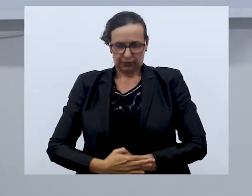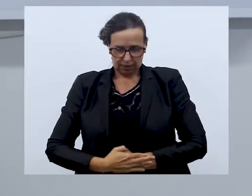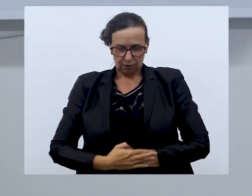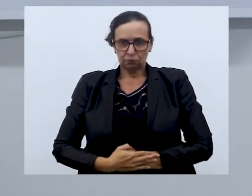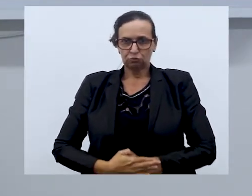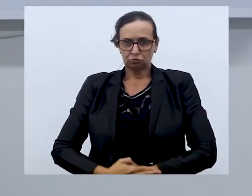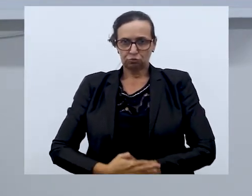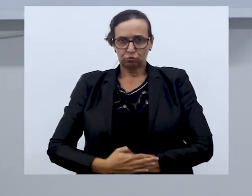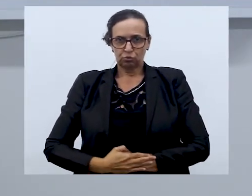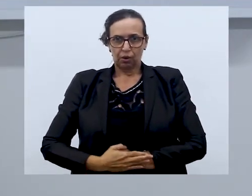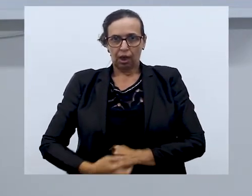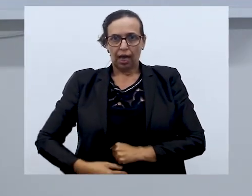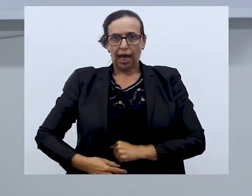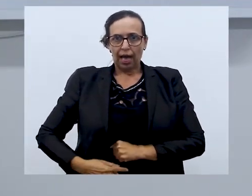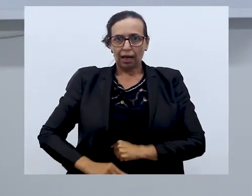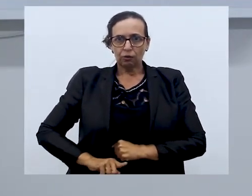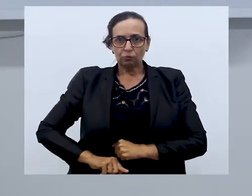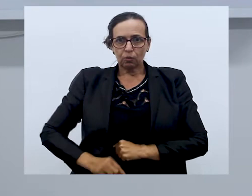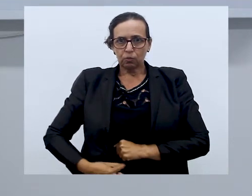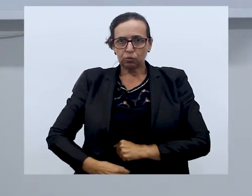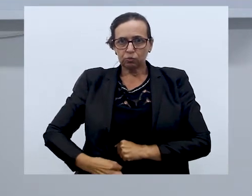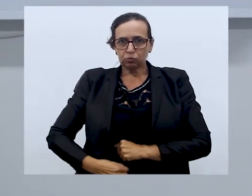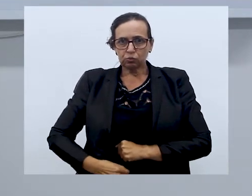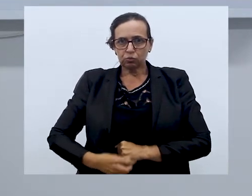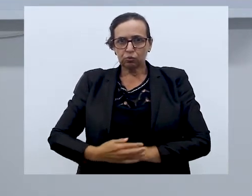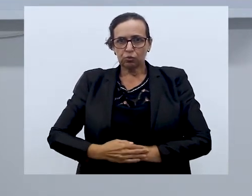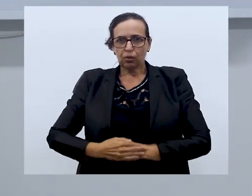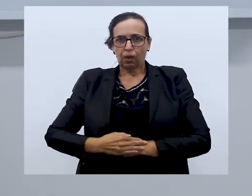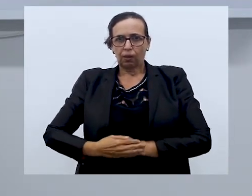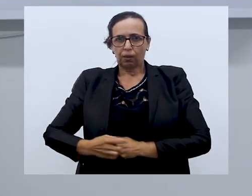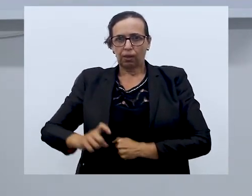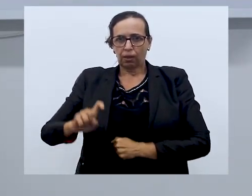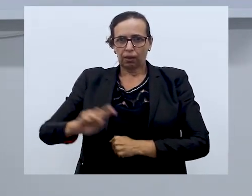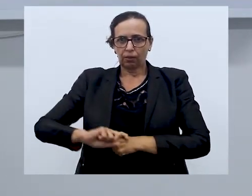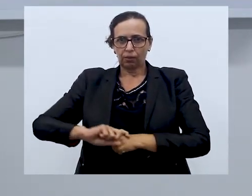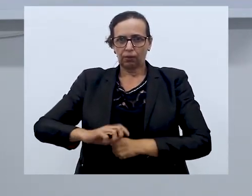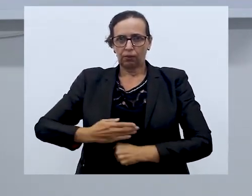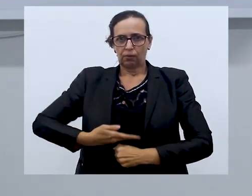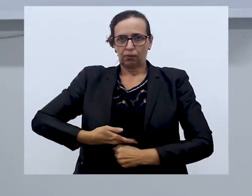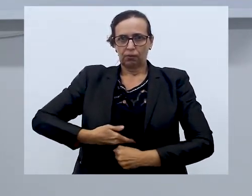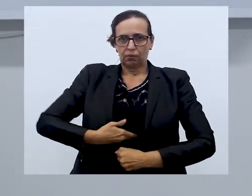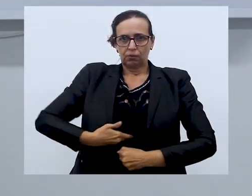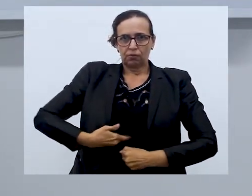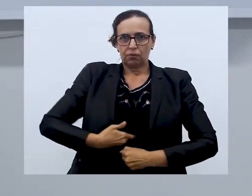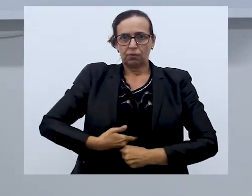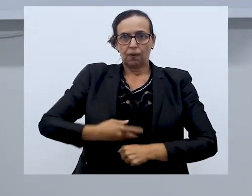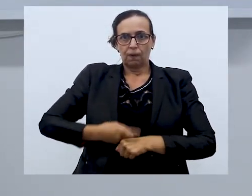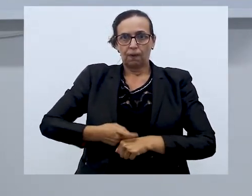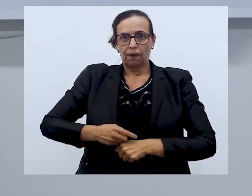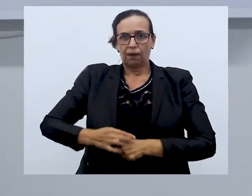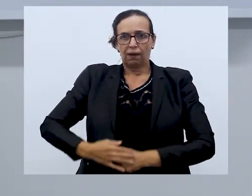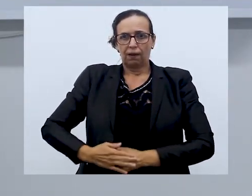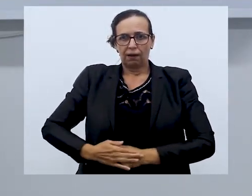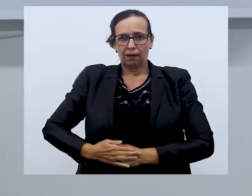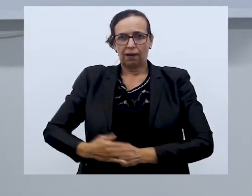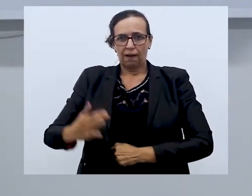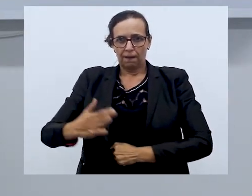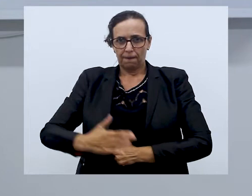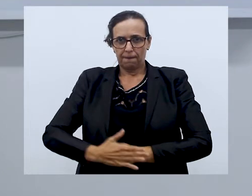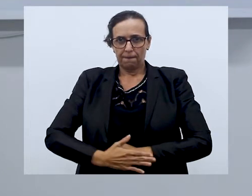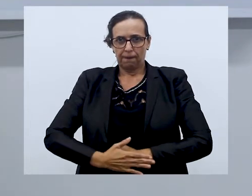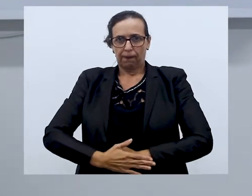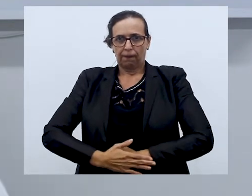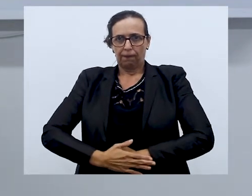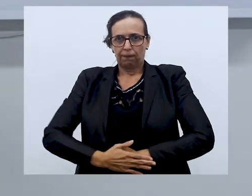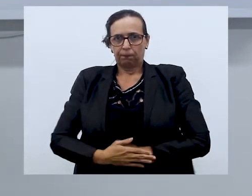e localizada na metade da distância entre o umbigo e o final do externo, que é o osso do meio do peito.